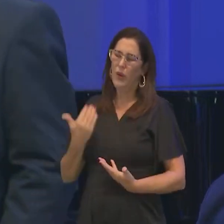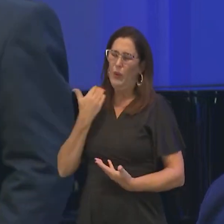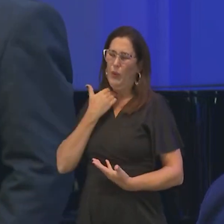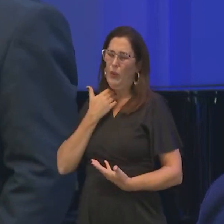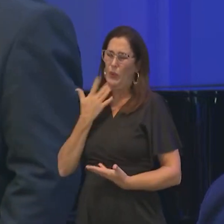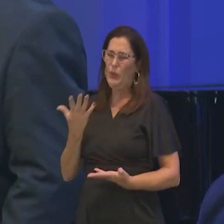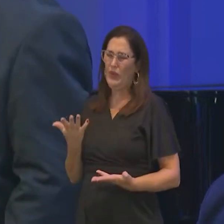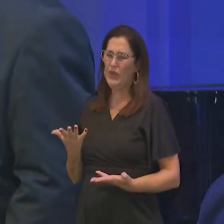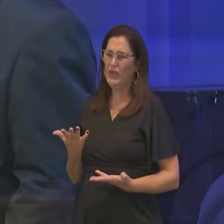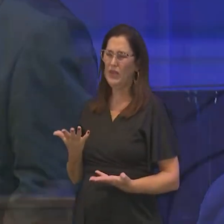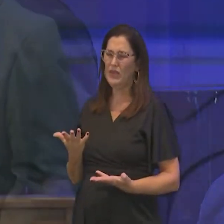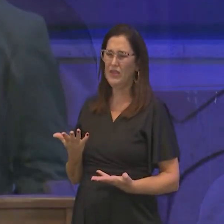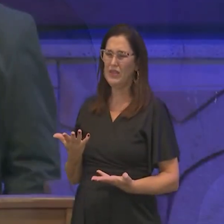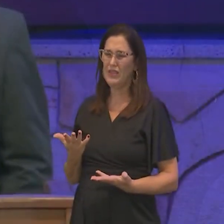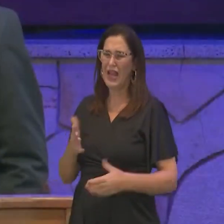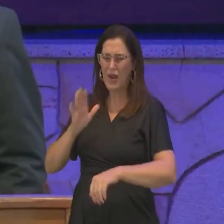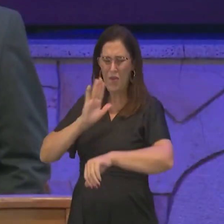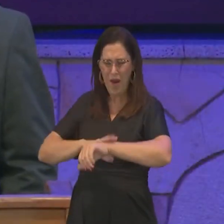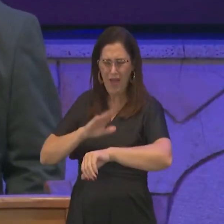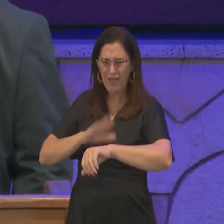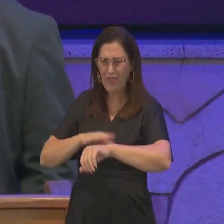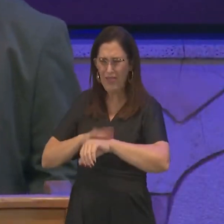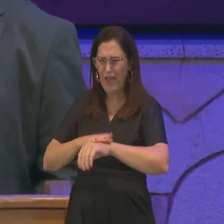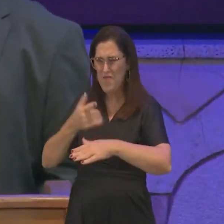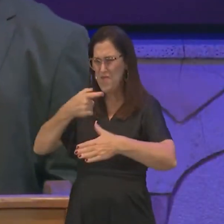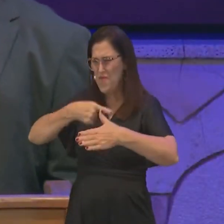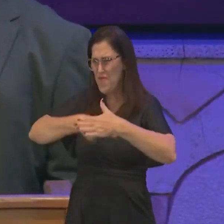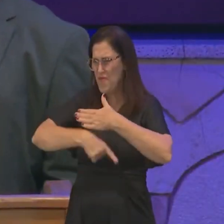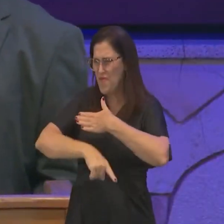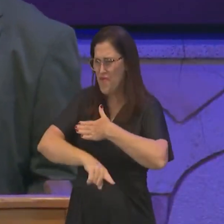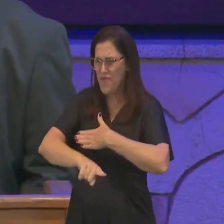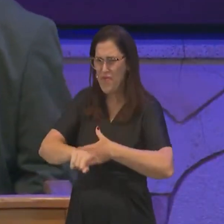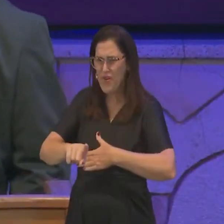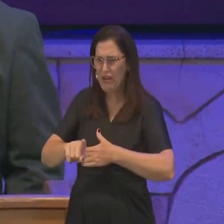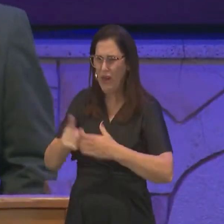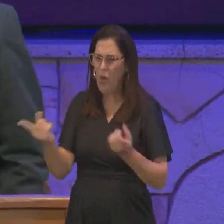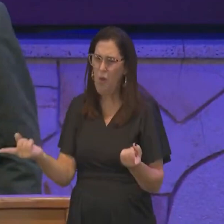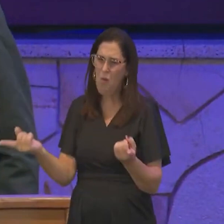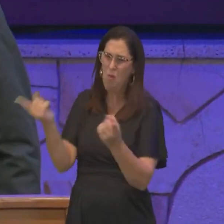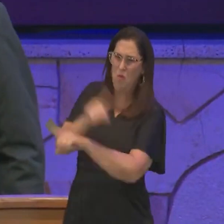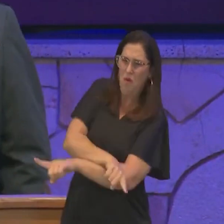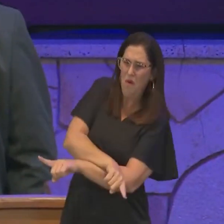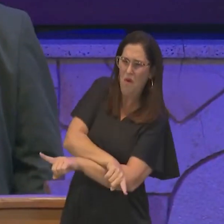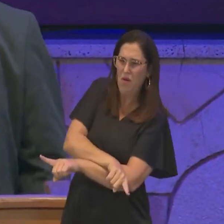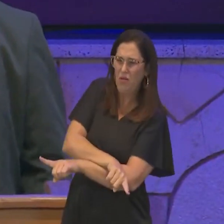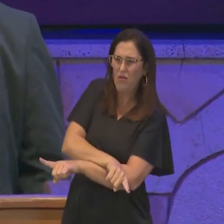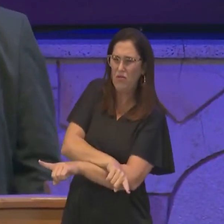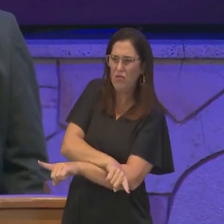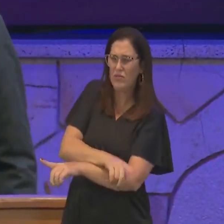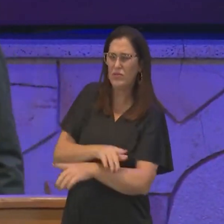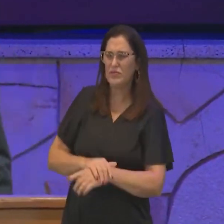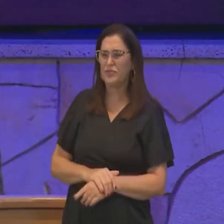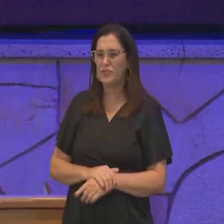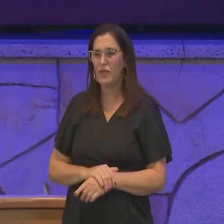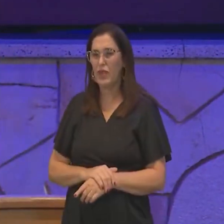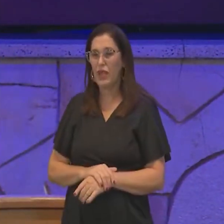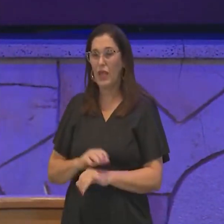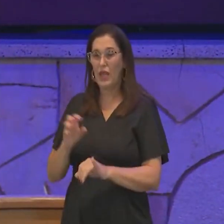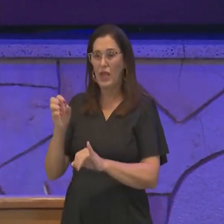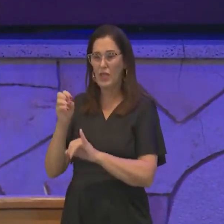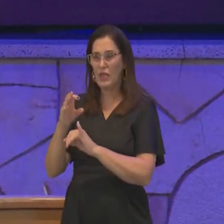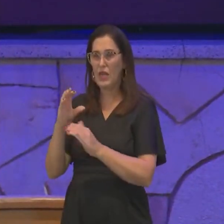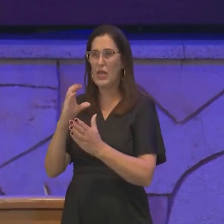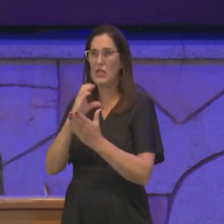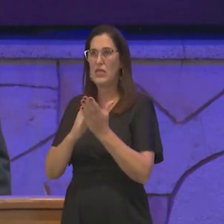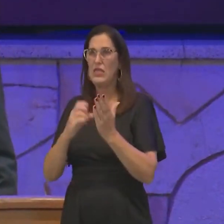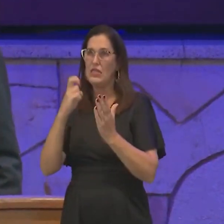pressões tremendas. Era uma época de profunda inversão na escala de valores. Isaías 5:20